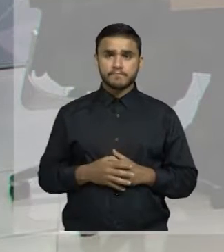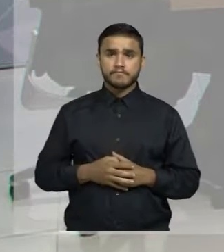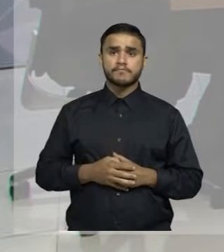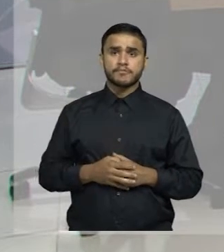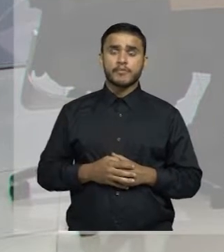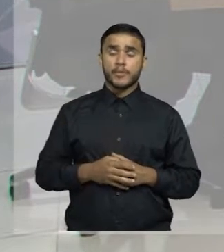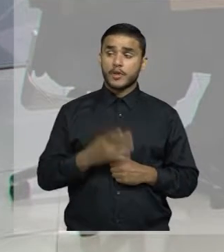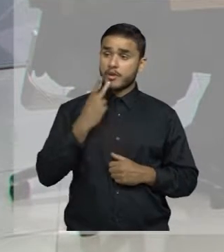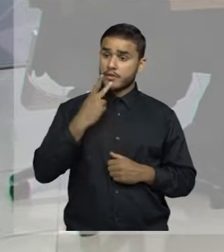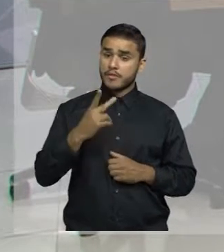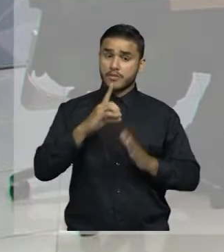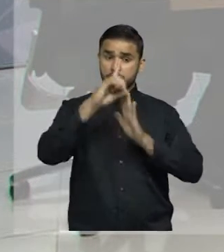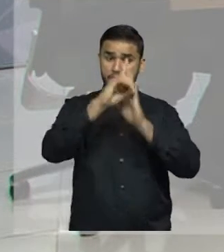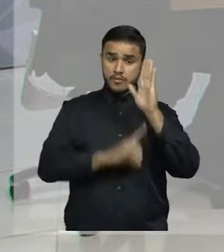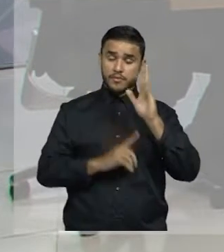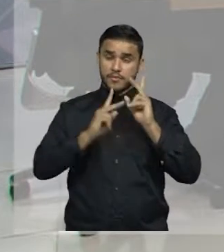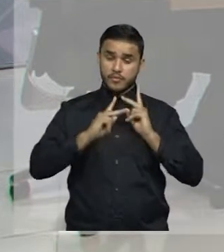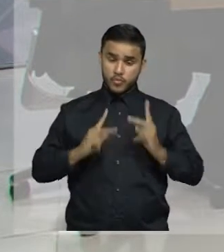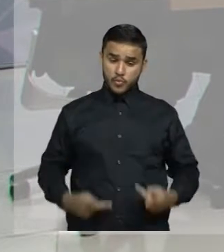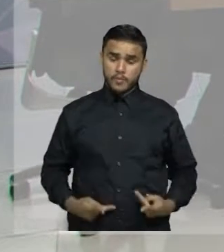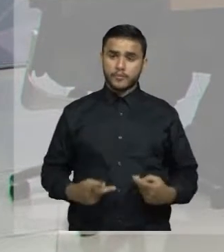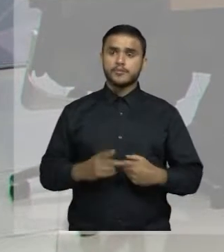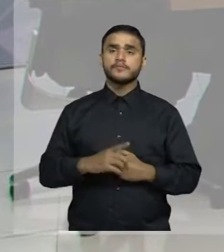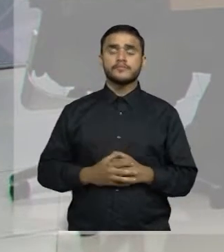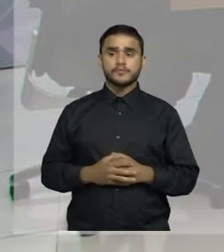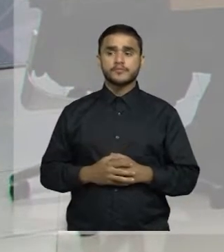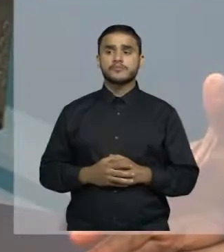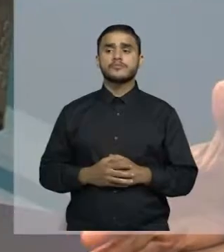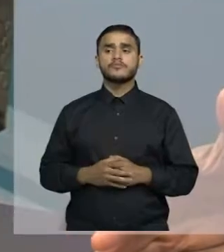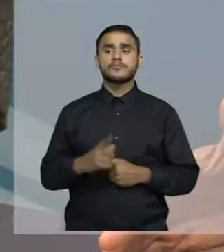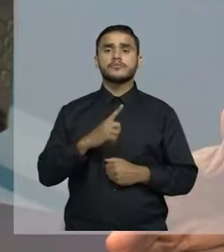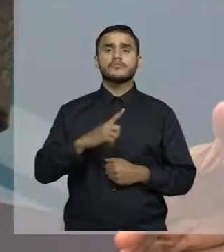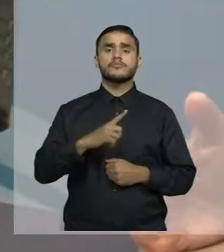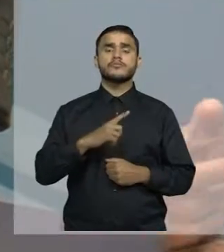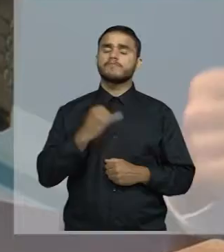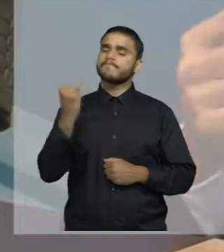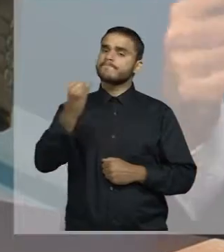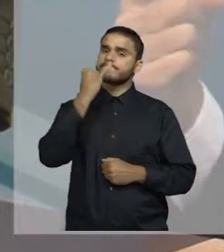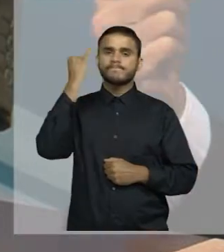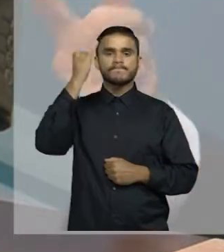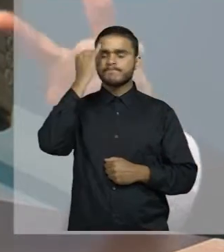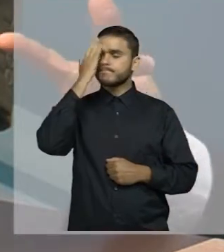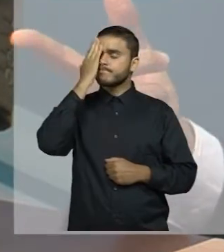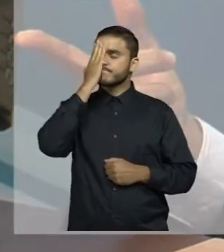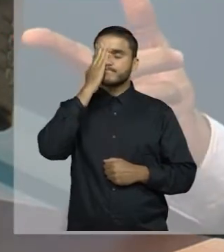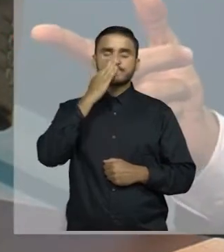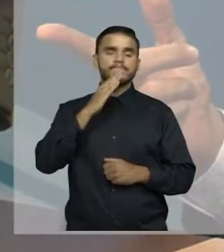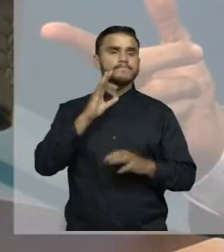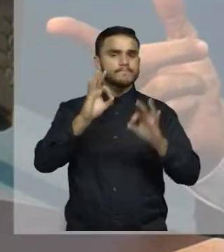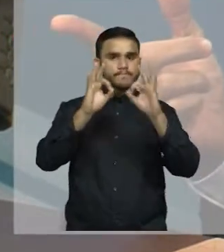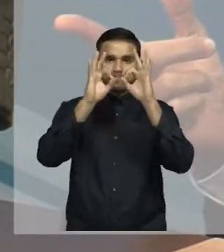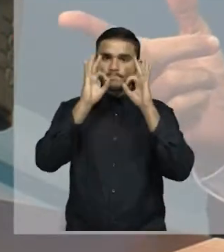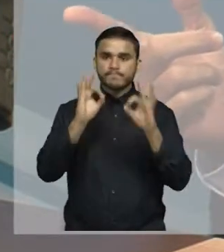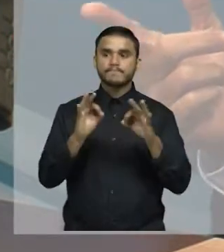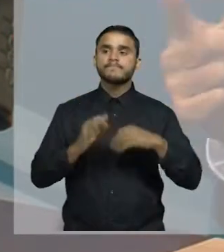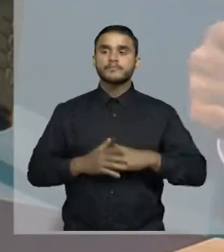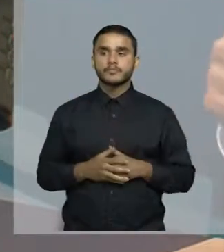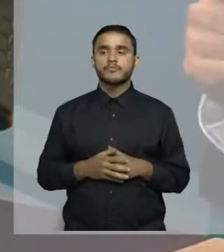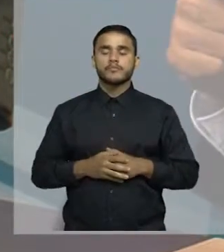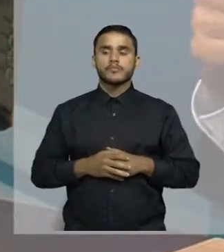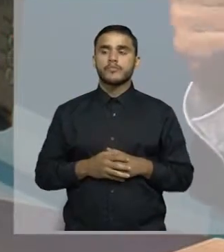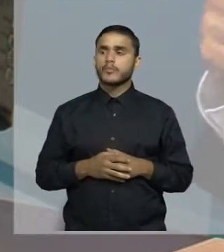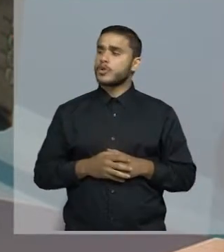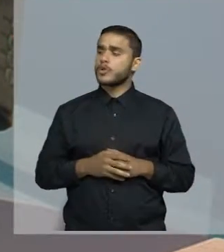que os direitos, chamados direitos humanos, na verdade, são aqueles direitos incondicionados, que